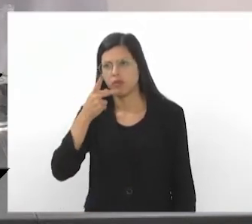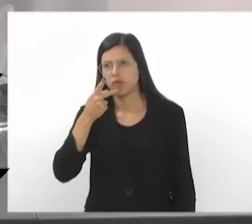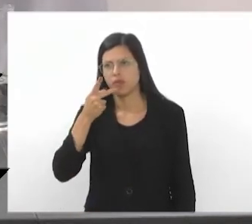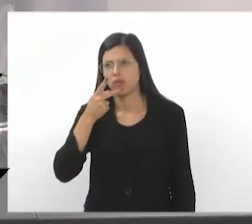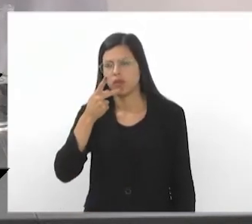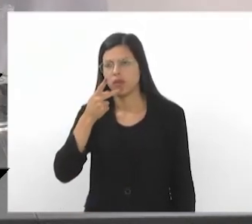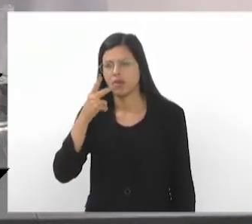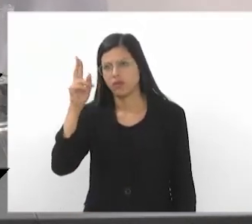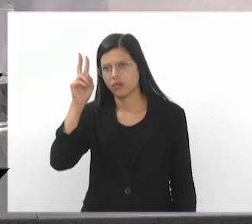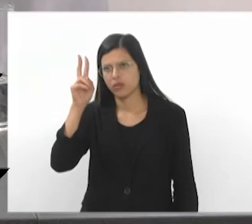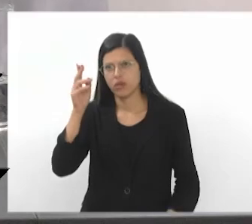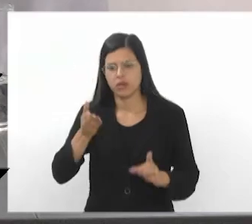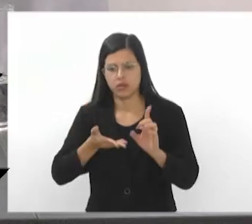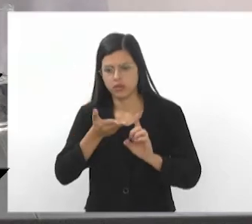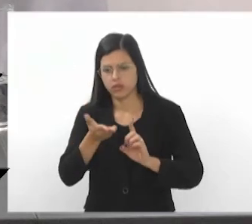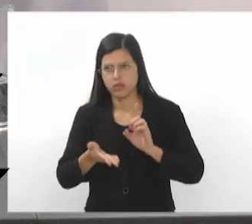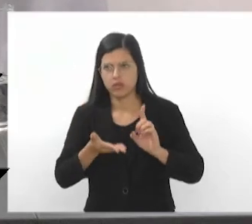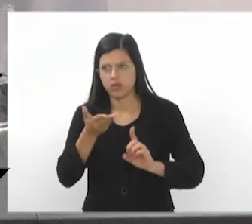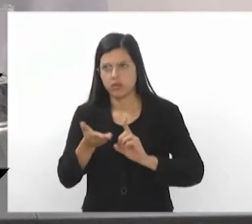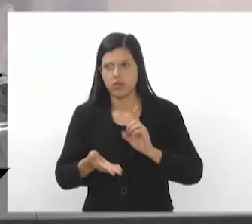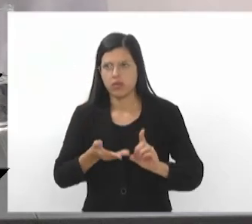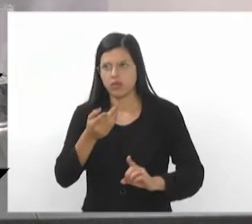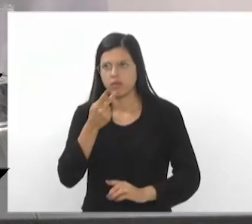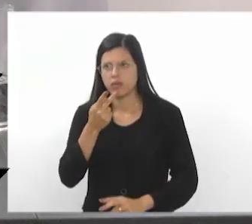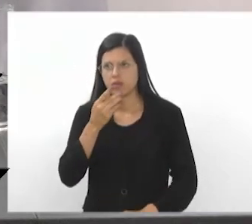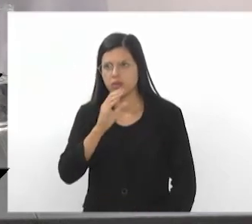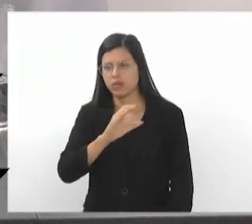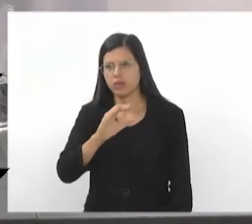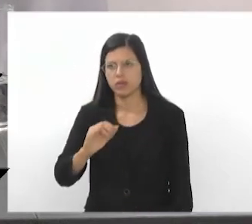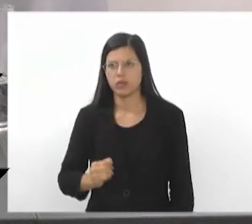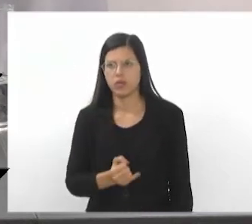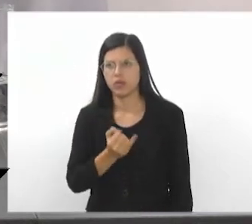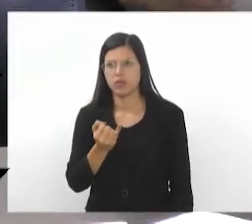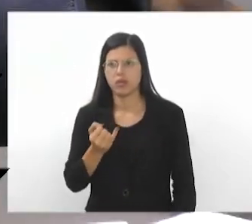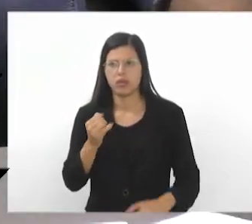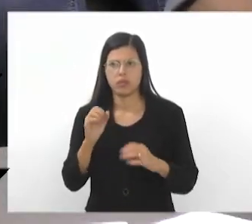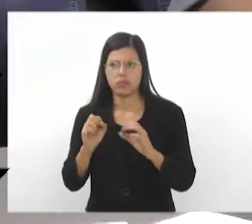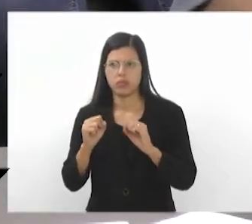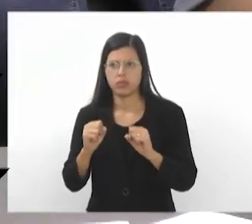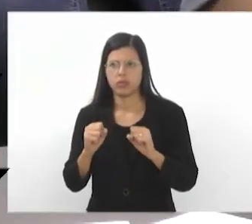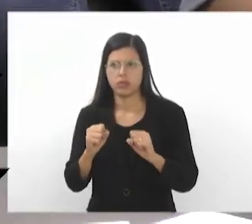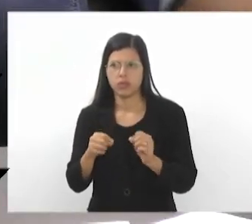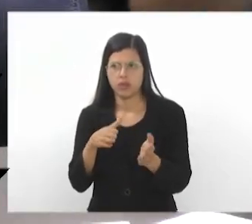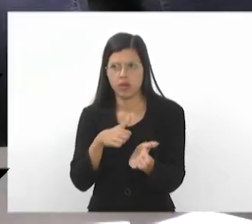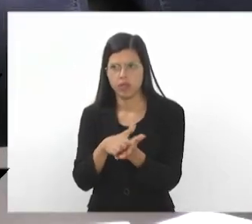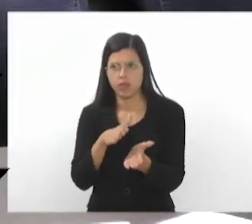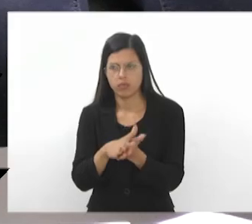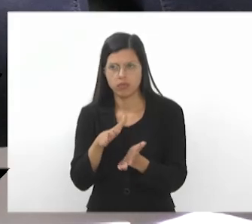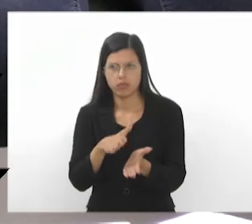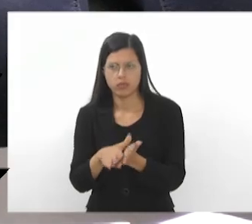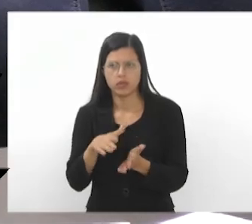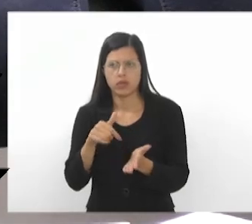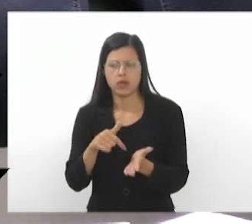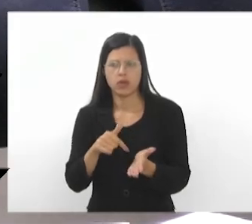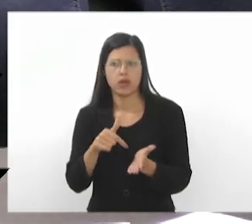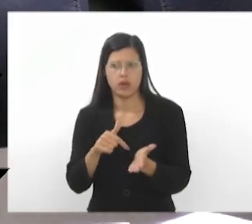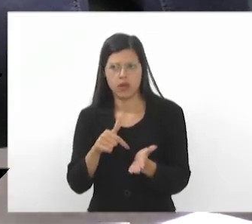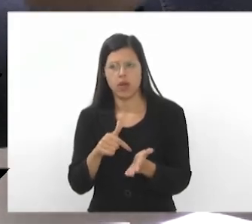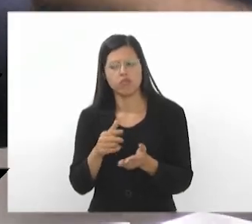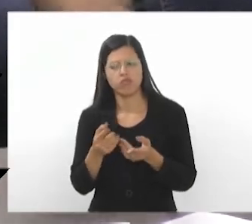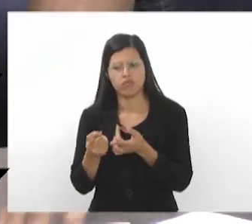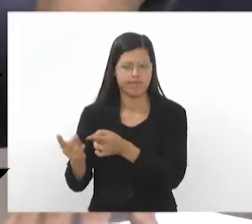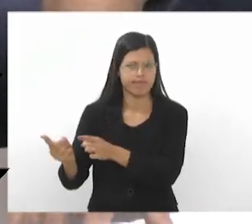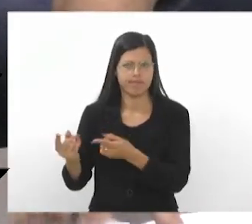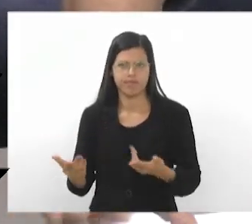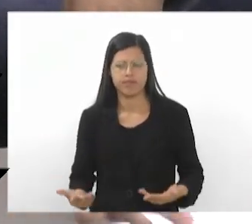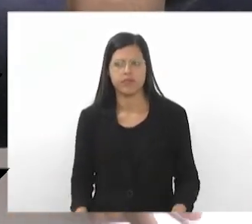doulas, Vossa Excelência disse que a CCJ podia manifestar um repúdio em relação a isso. A gente pode fazer aqui.